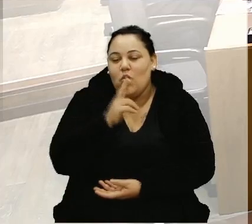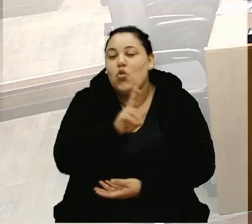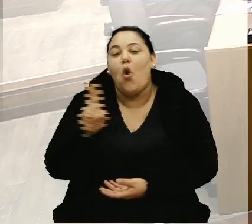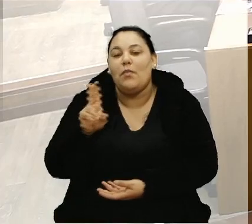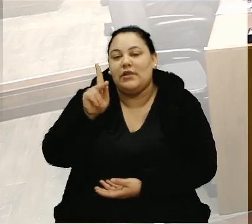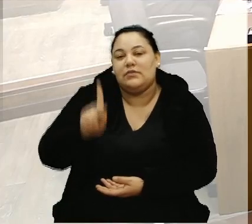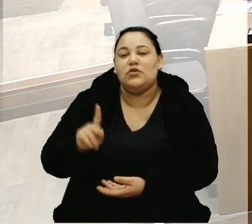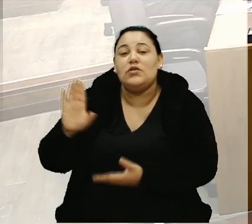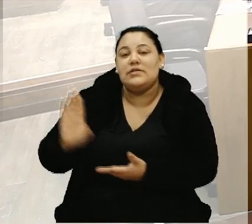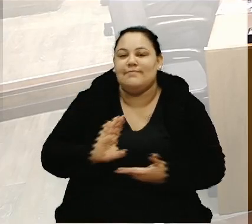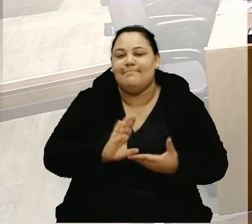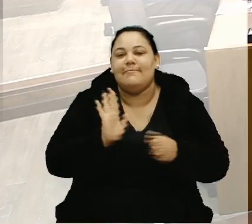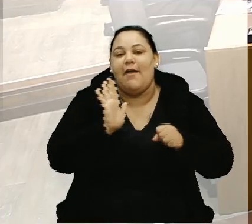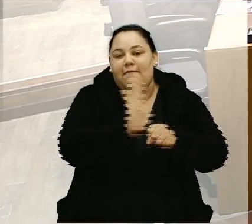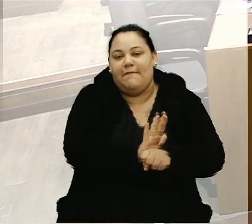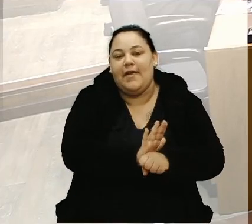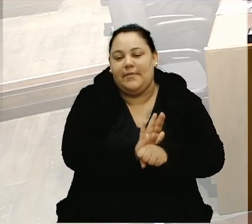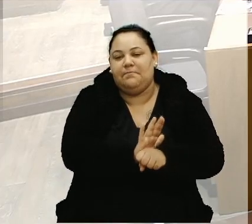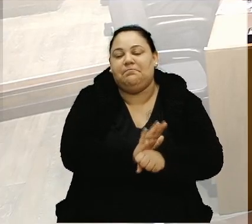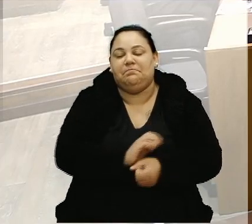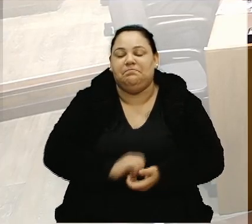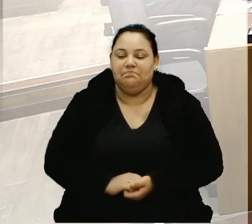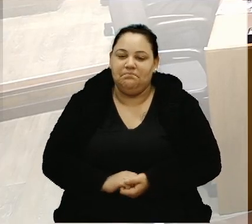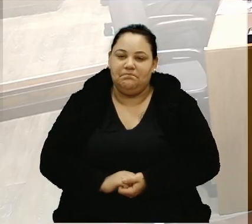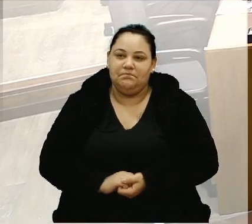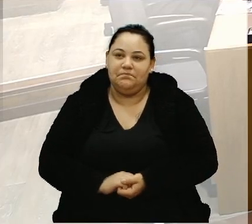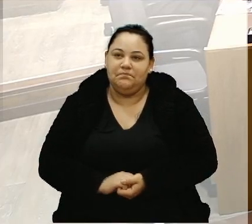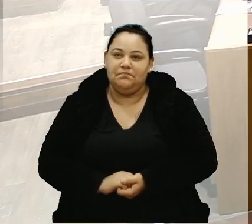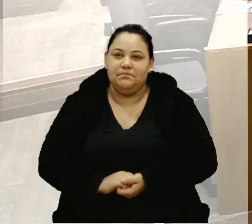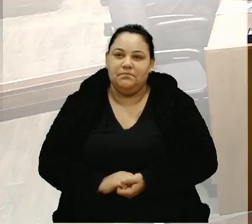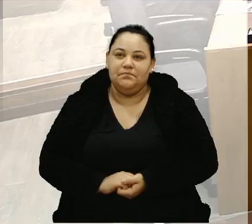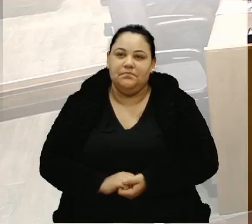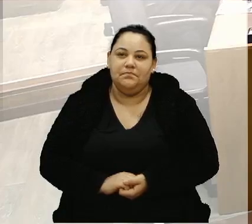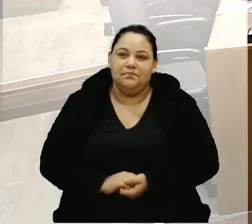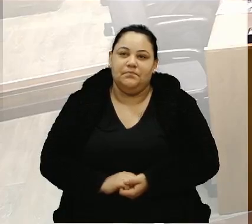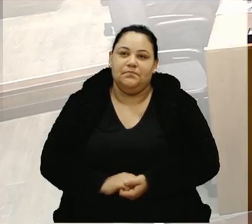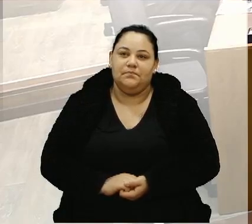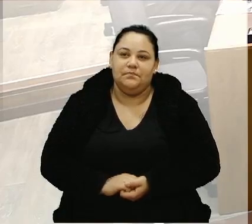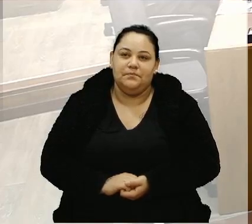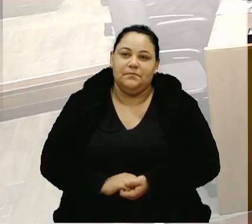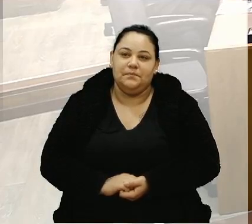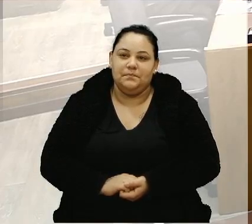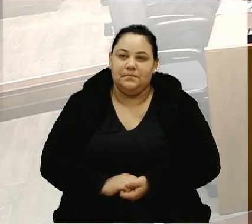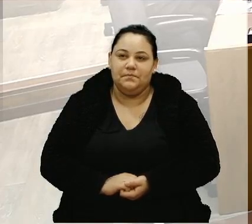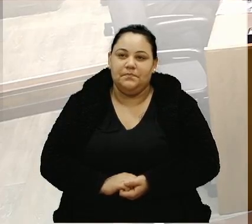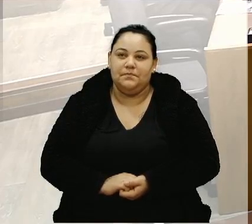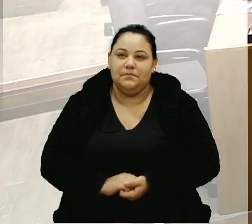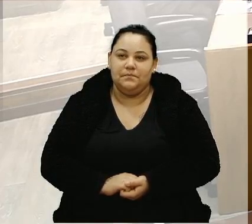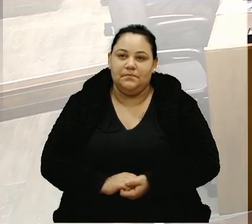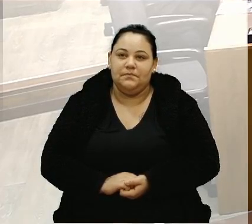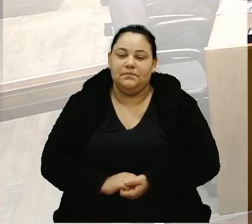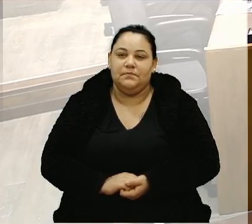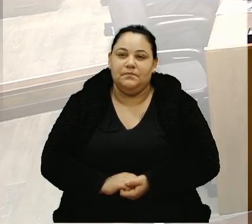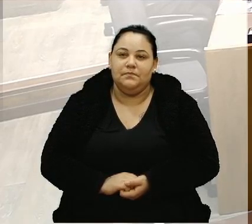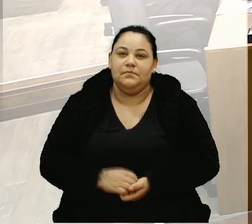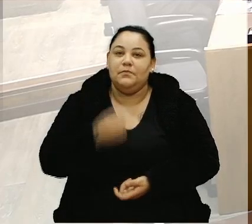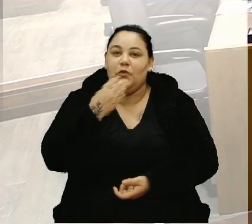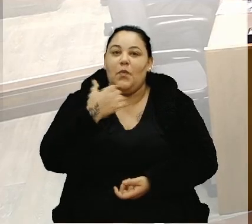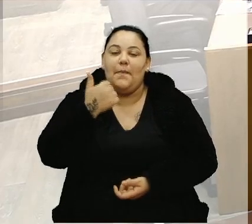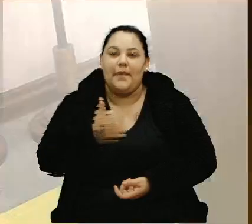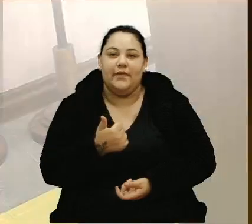e agradece a ajuda que vem recebendo de todos. Era isso, obrigado. Obrigada. Seu à parte, vereador D'Ambros. Muito